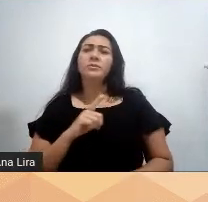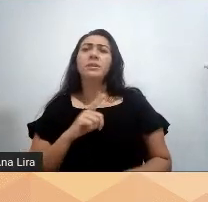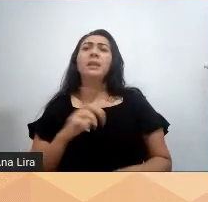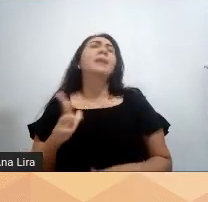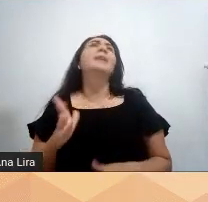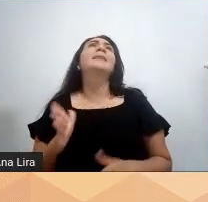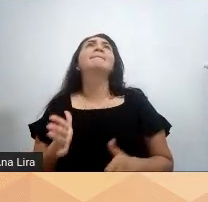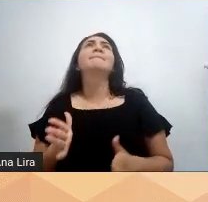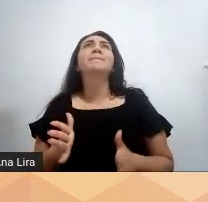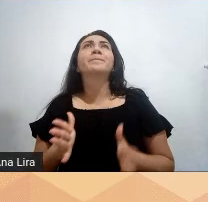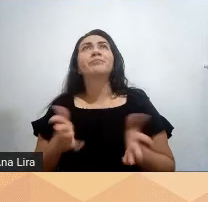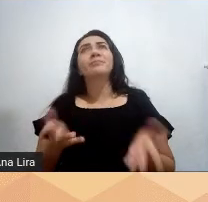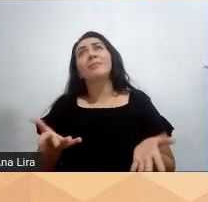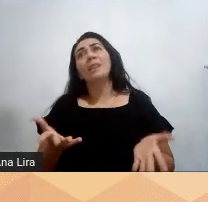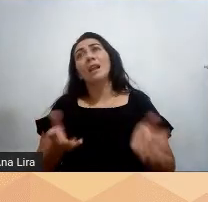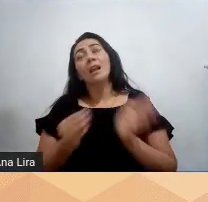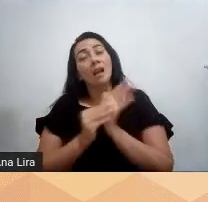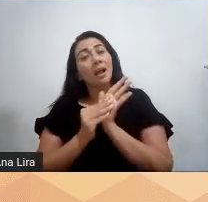a